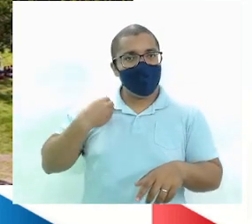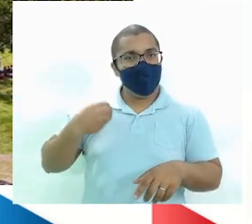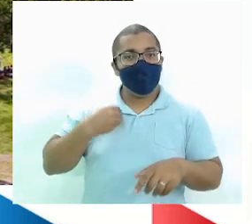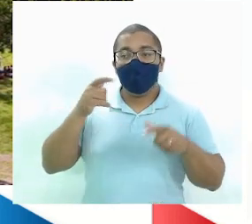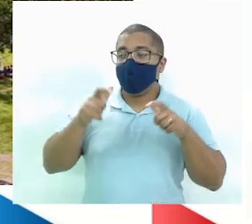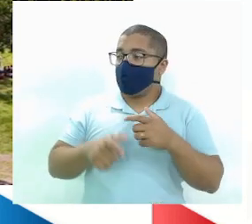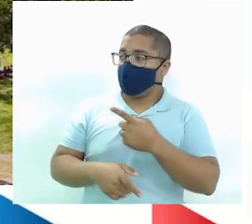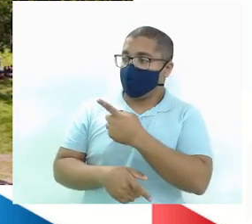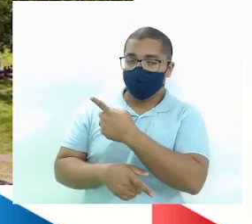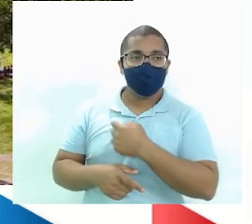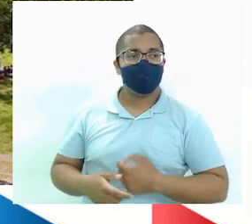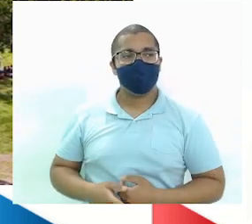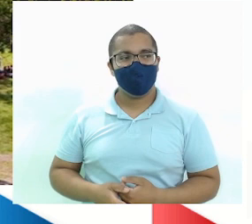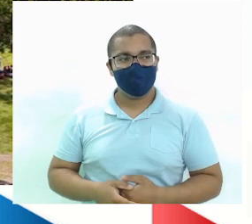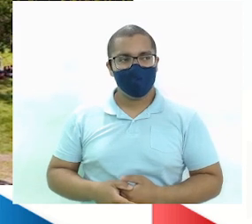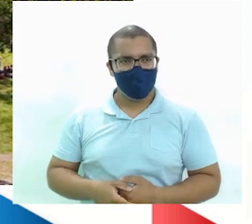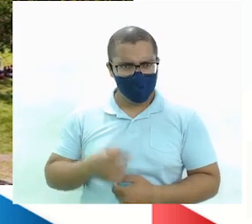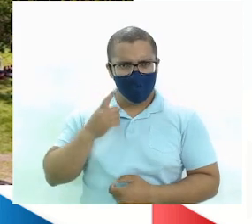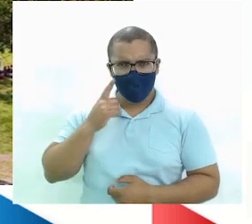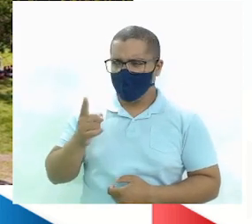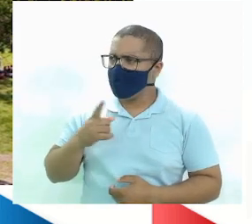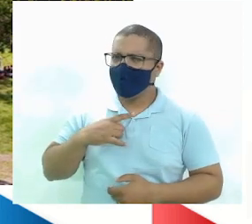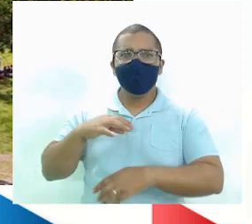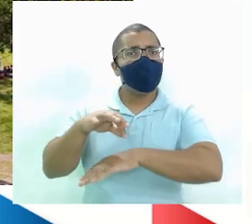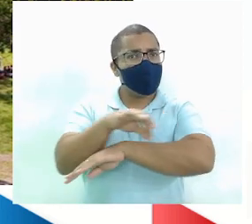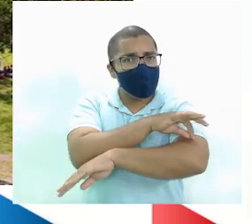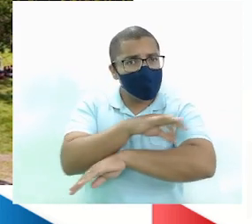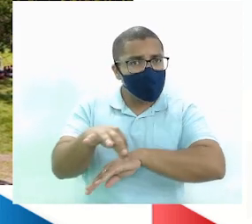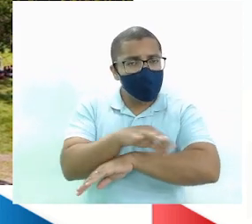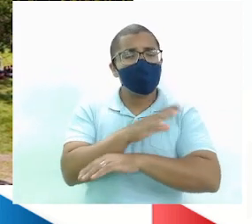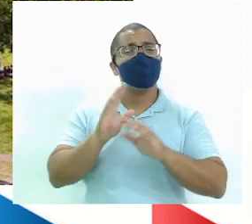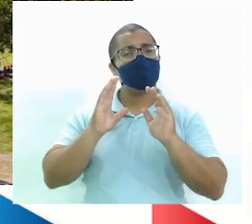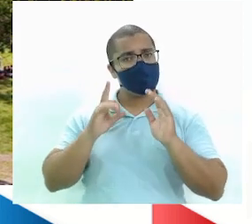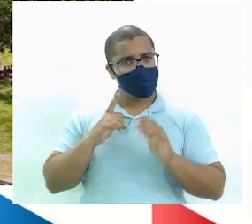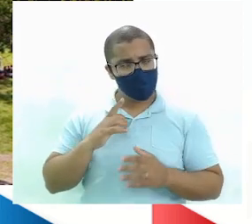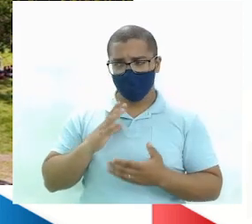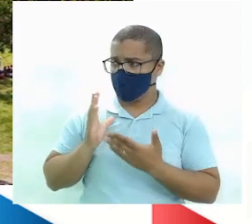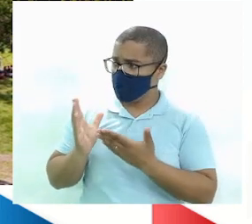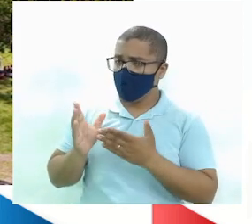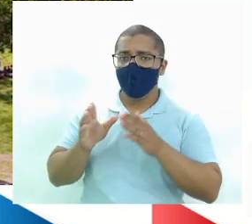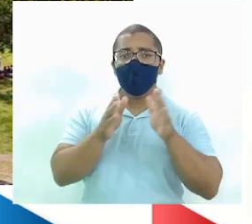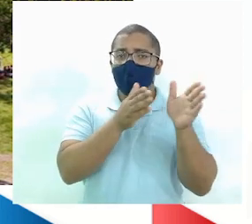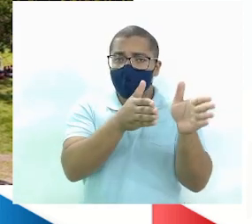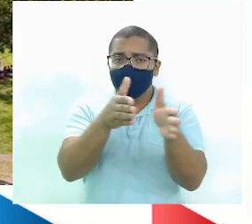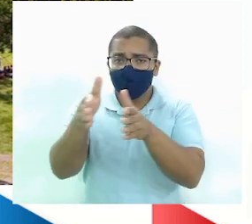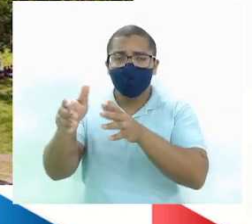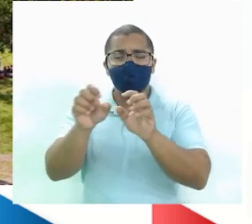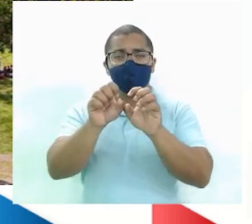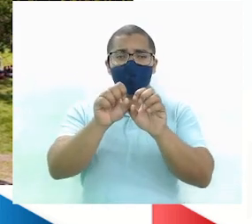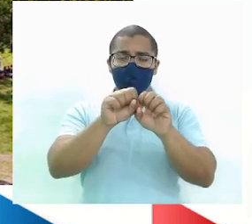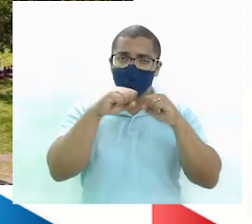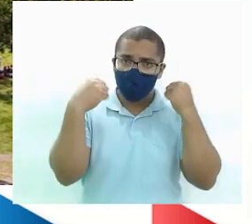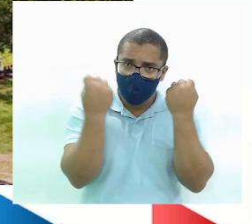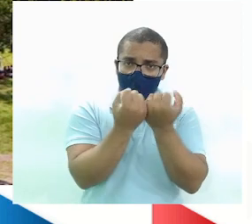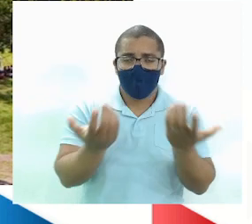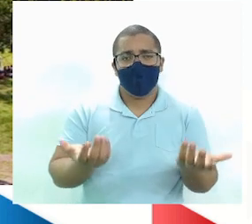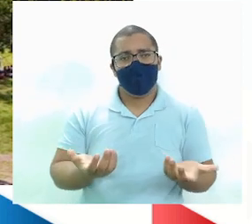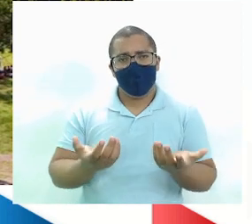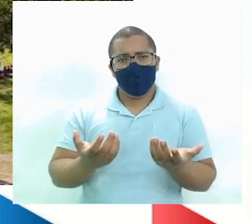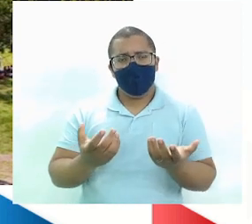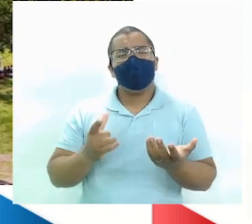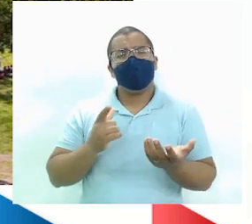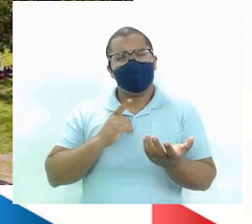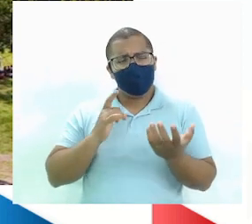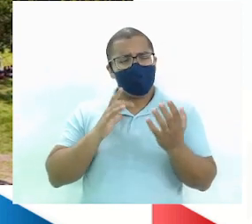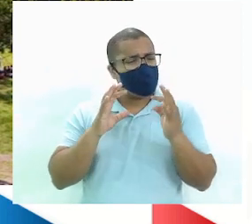veja quanto tinha arquitetura, o quanto tinha uma organização social, o quanto tinha de